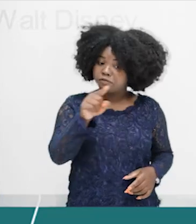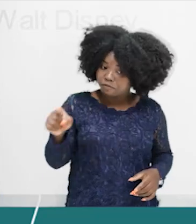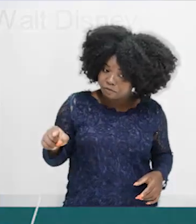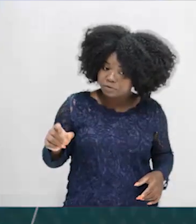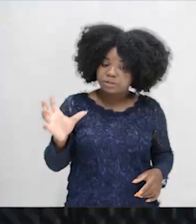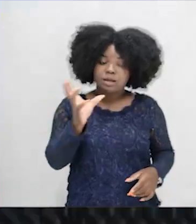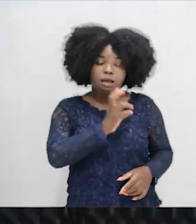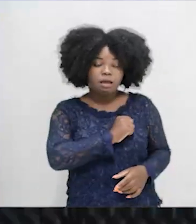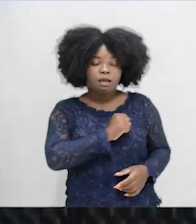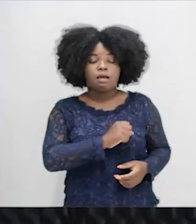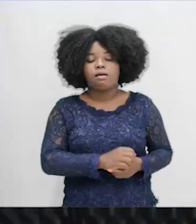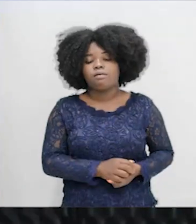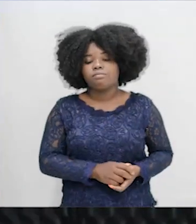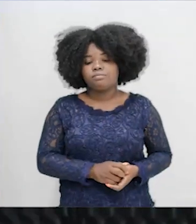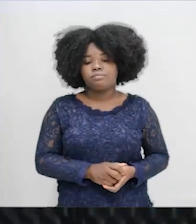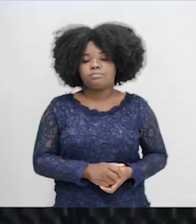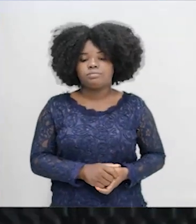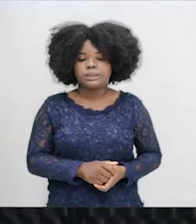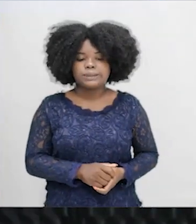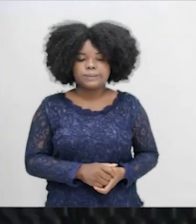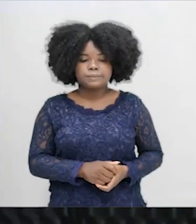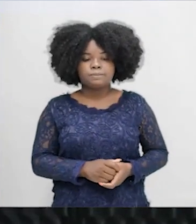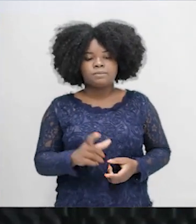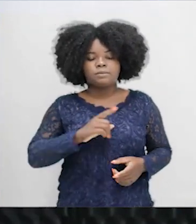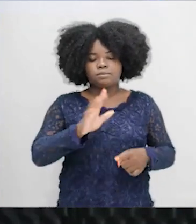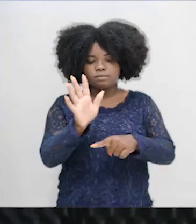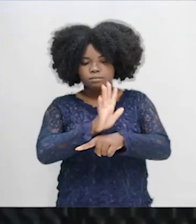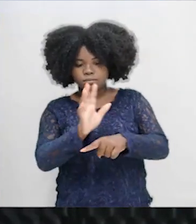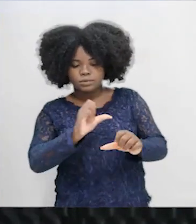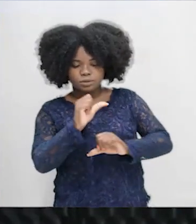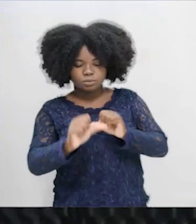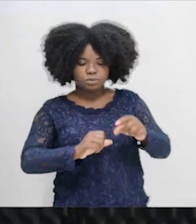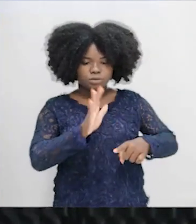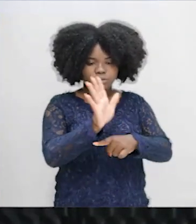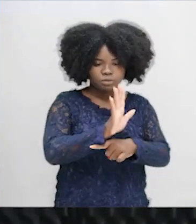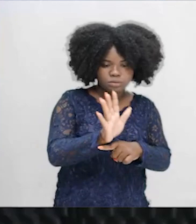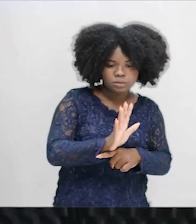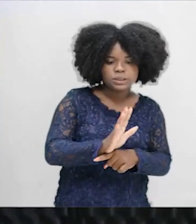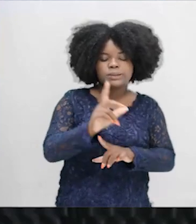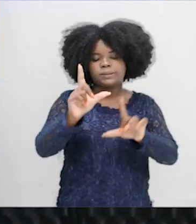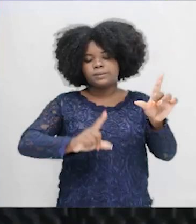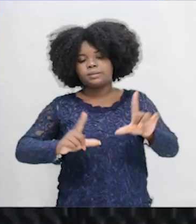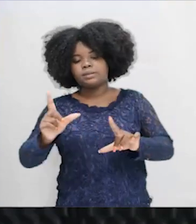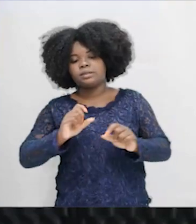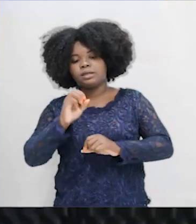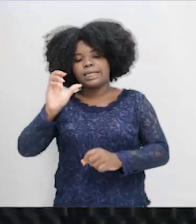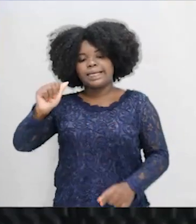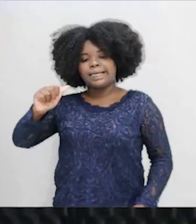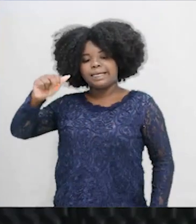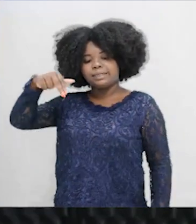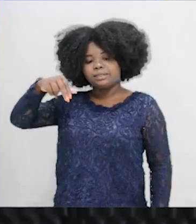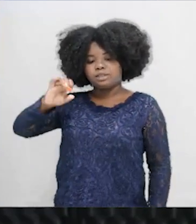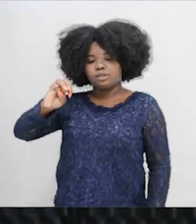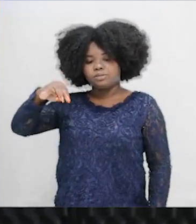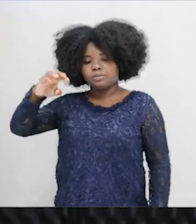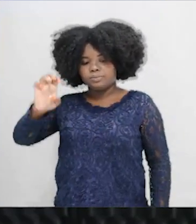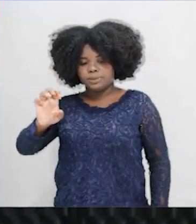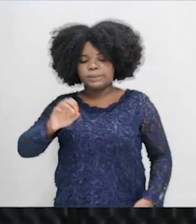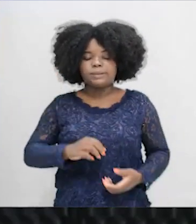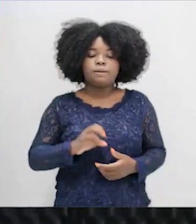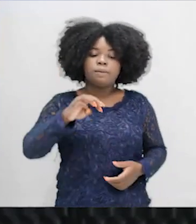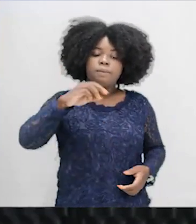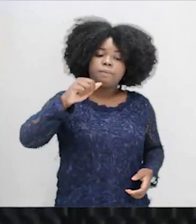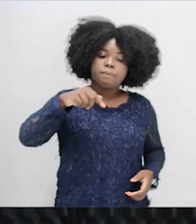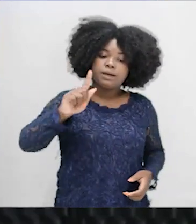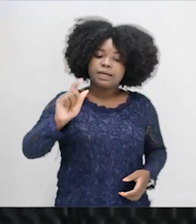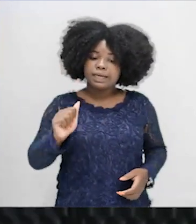apaixonados, que quando eles são transpostos para o cinema, quando são transpostos para a produção audiovisual, são chamados de animes. Né? O mangá, ele